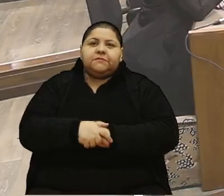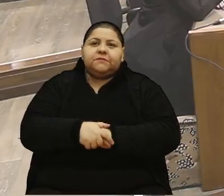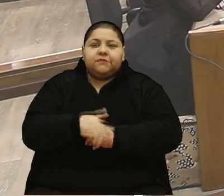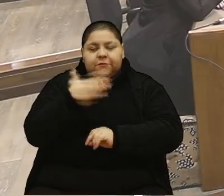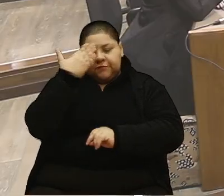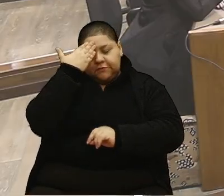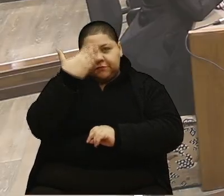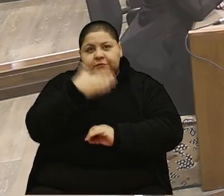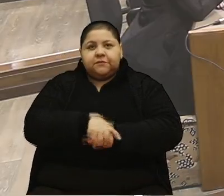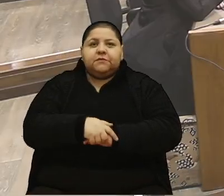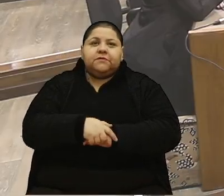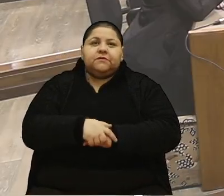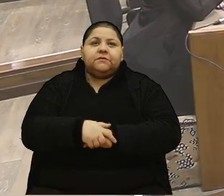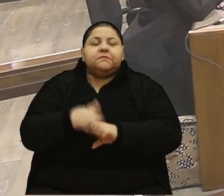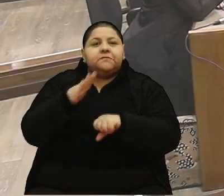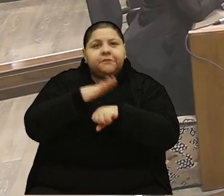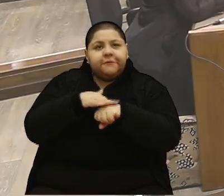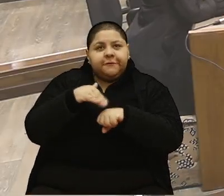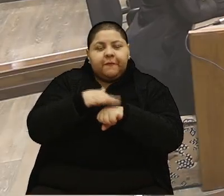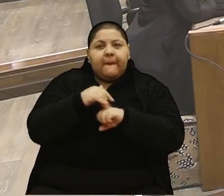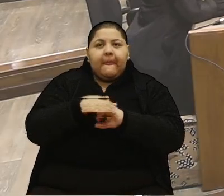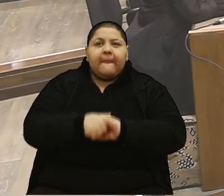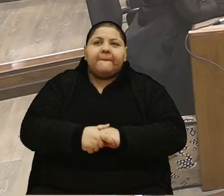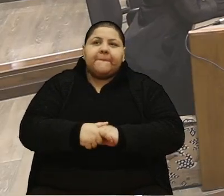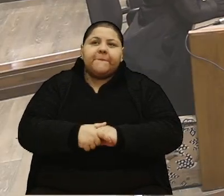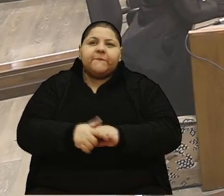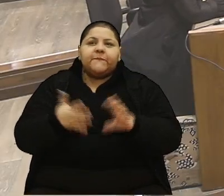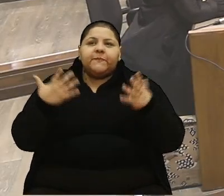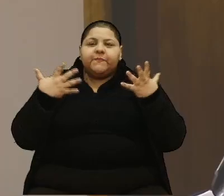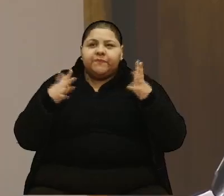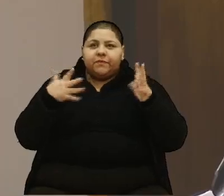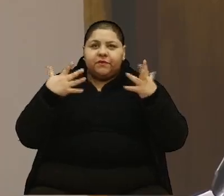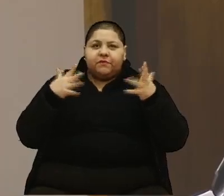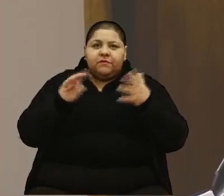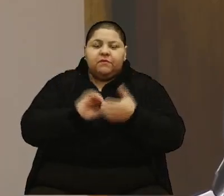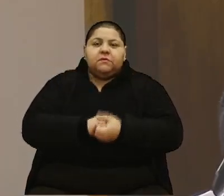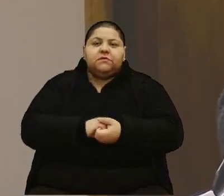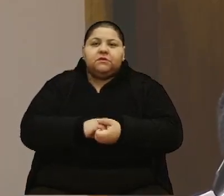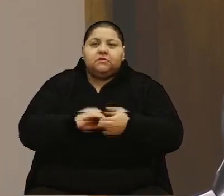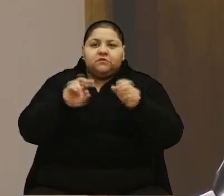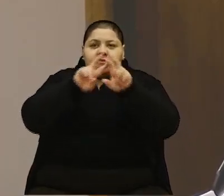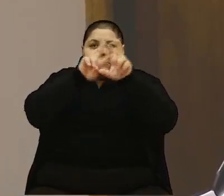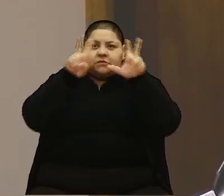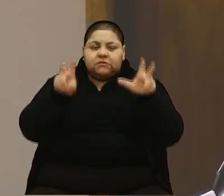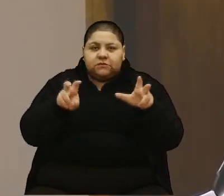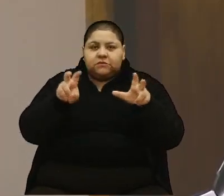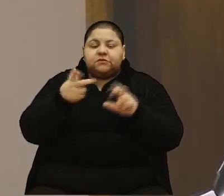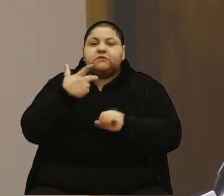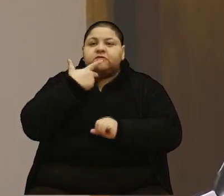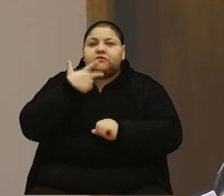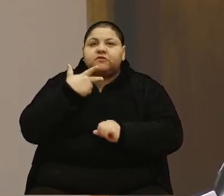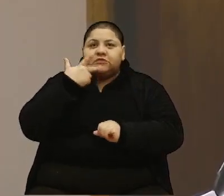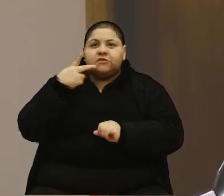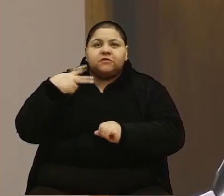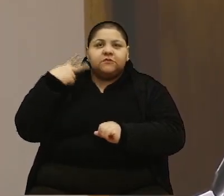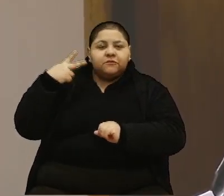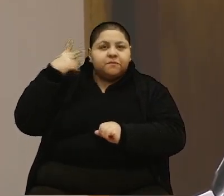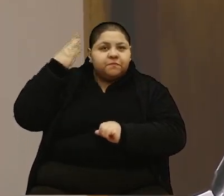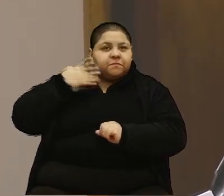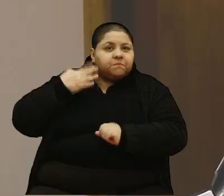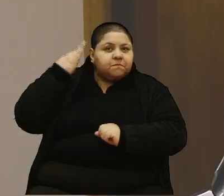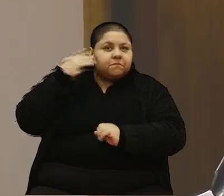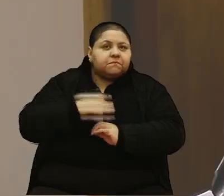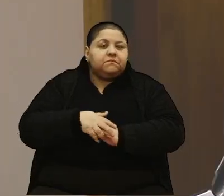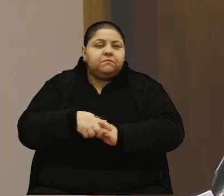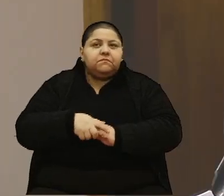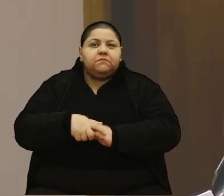vereador Petrini, pela gentileza. Parabéns pelo assunto, pela pauta trazida aqui, vereadora Daiane.